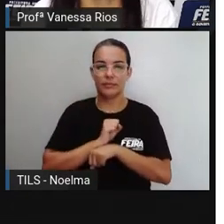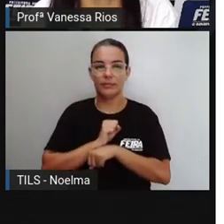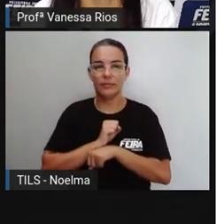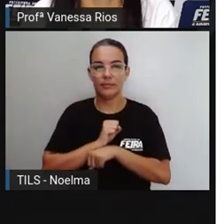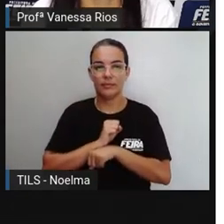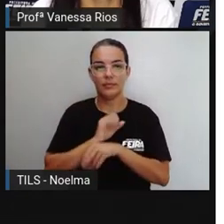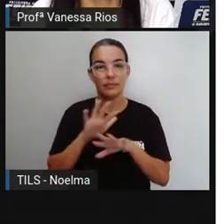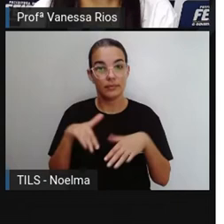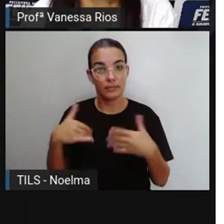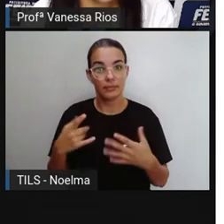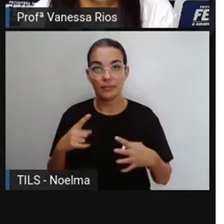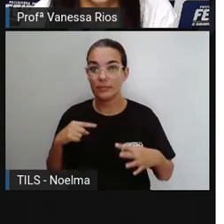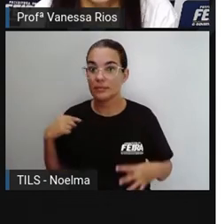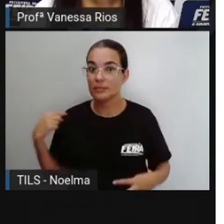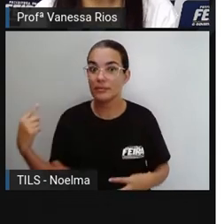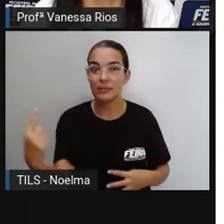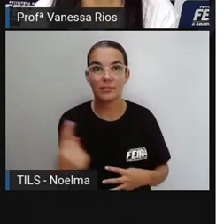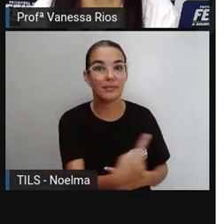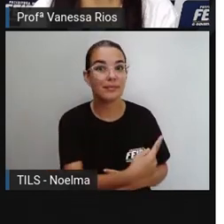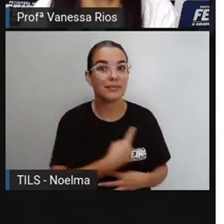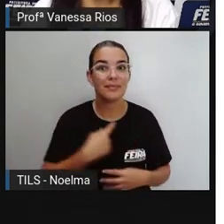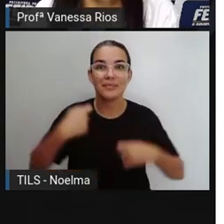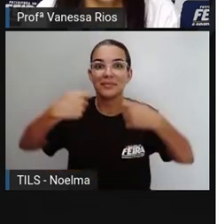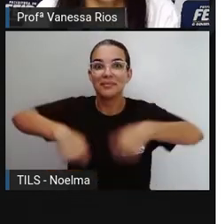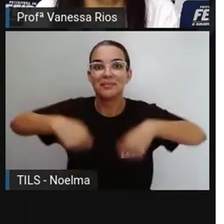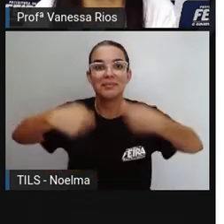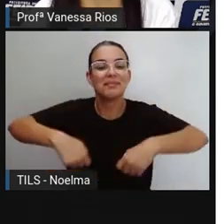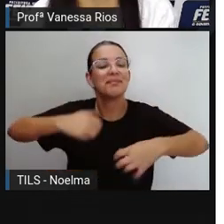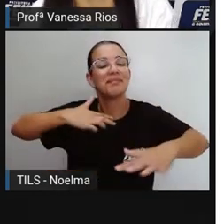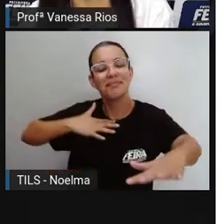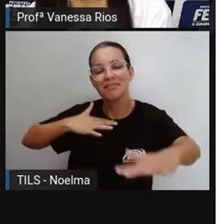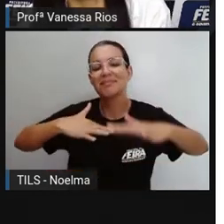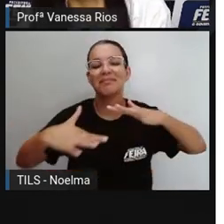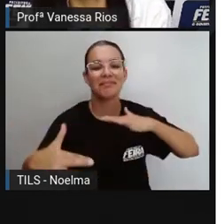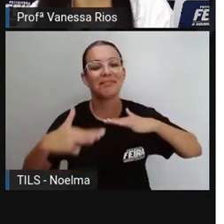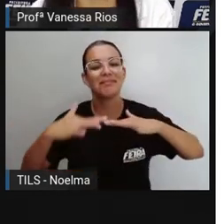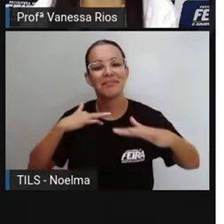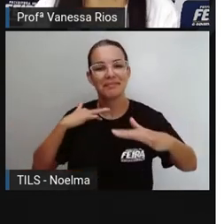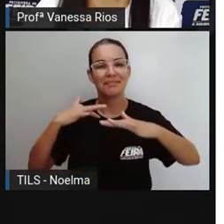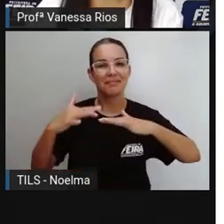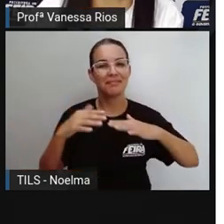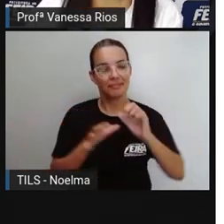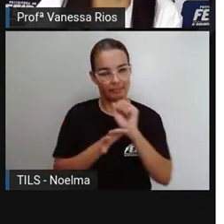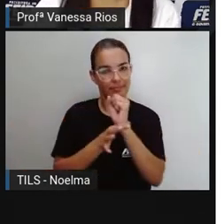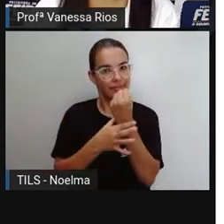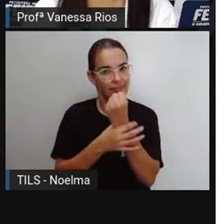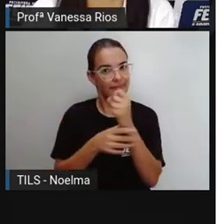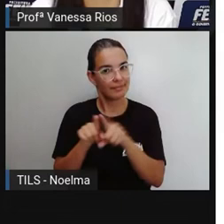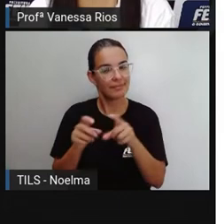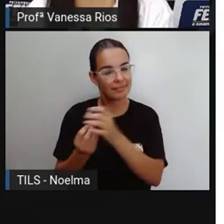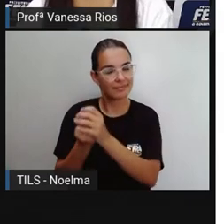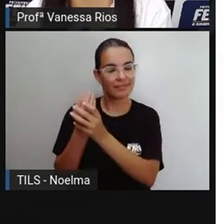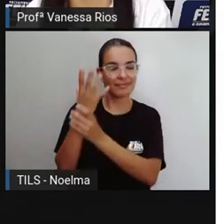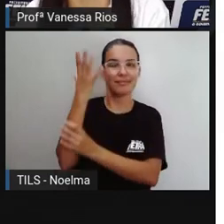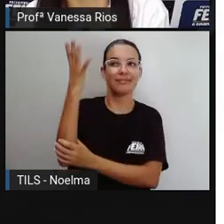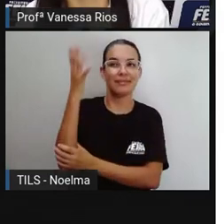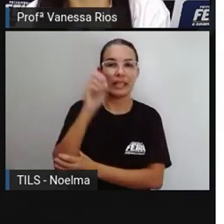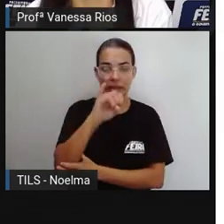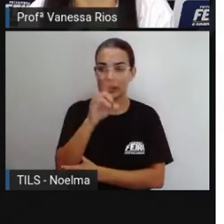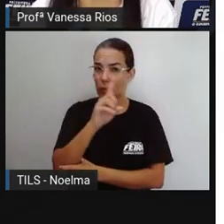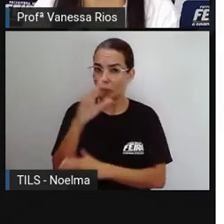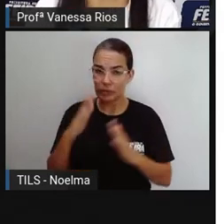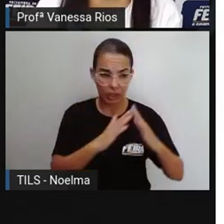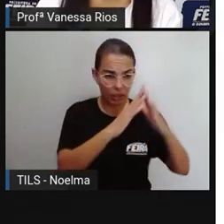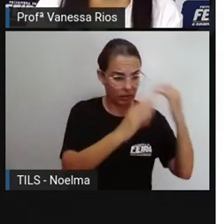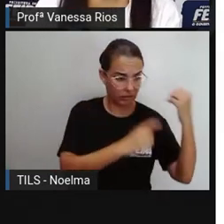Então, nós devemos todos aí nos mover todos os dias, né? Com segurança e com criatividade. Se eu não posso ir para a